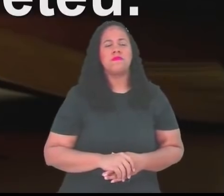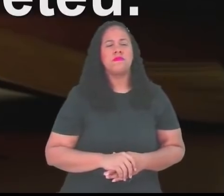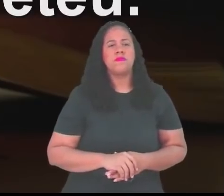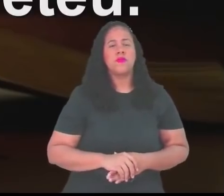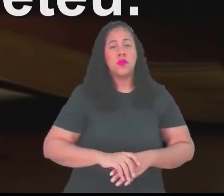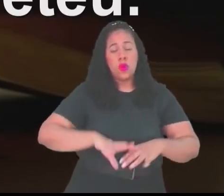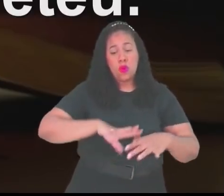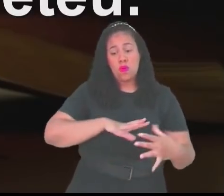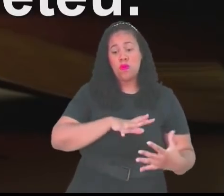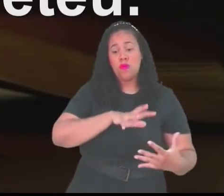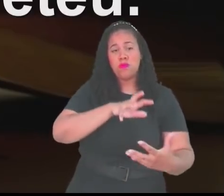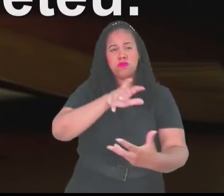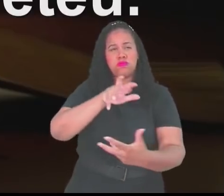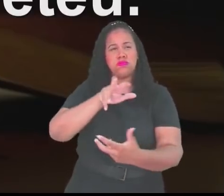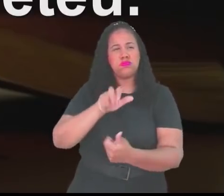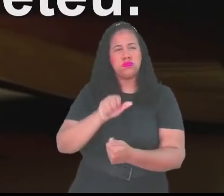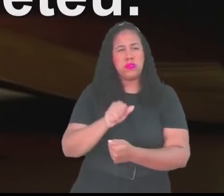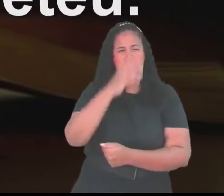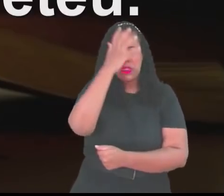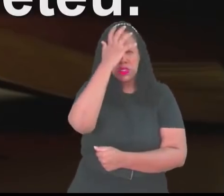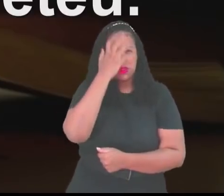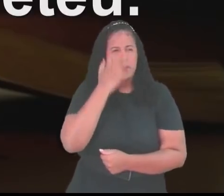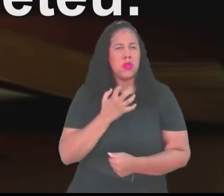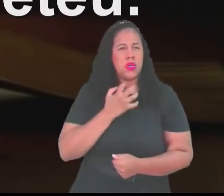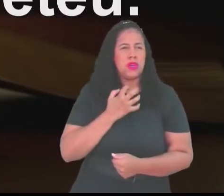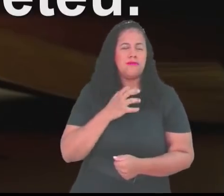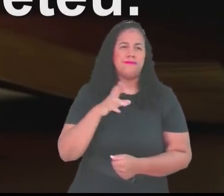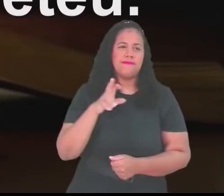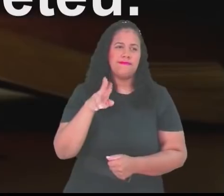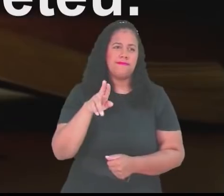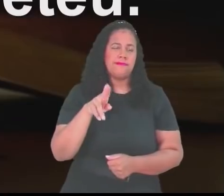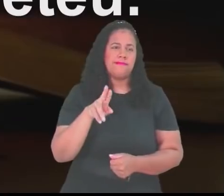O mundo está bravo, irmãos.